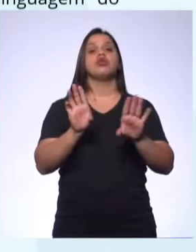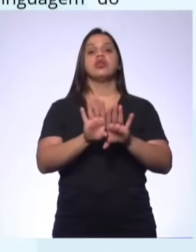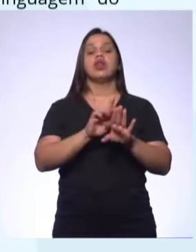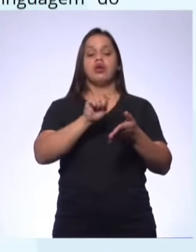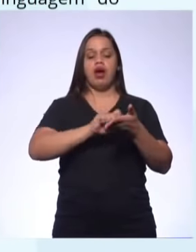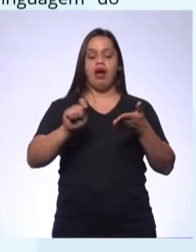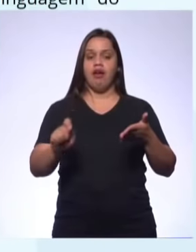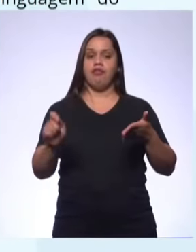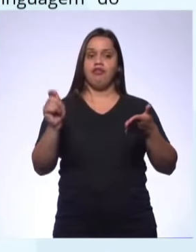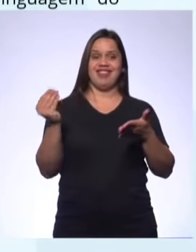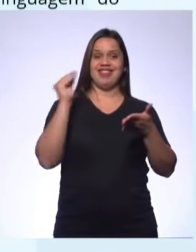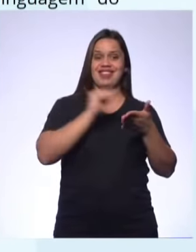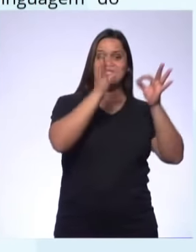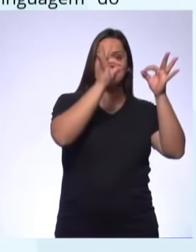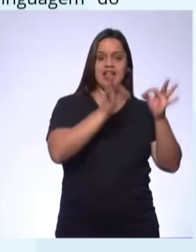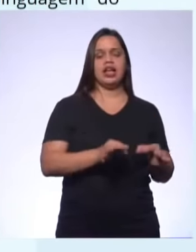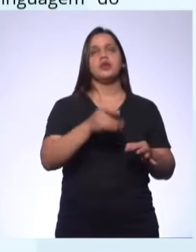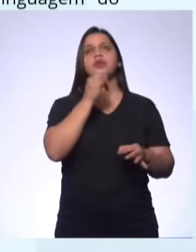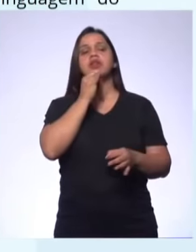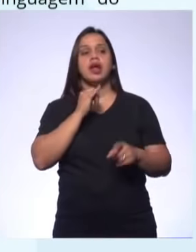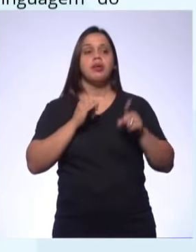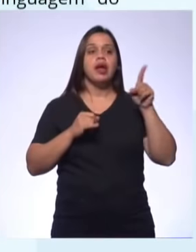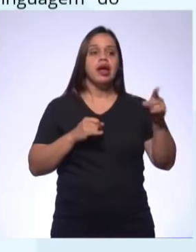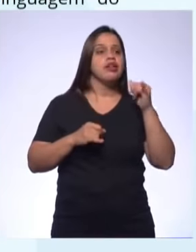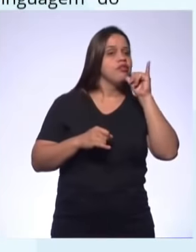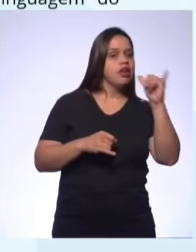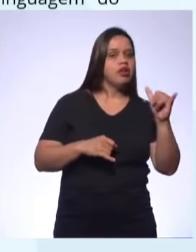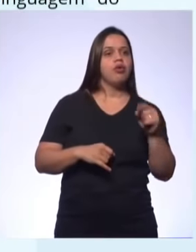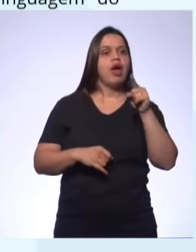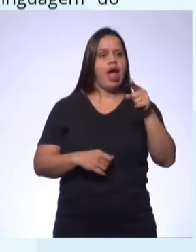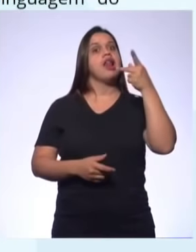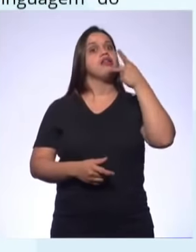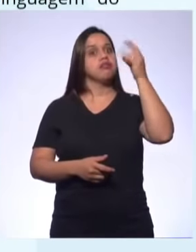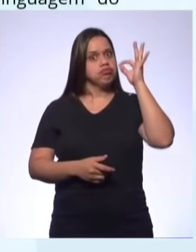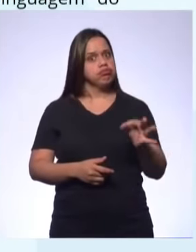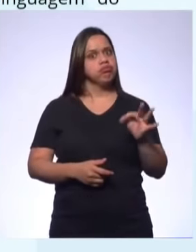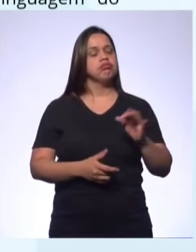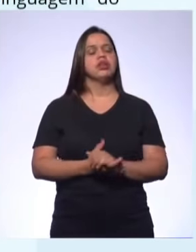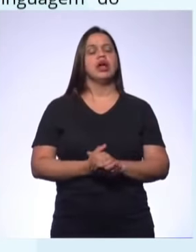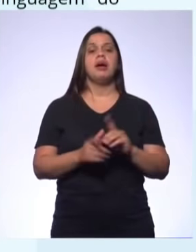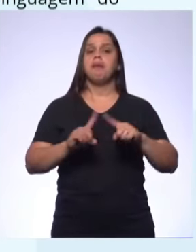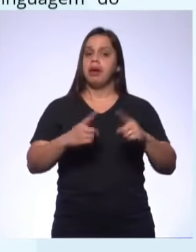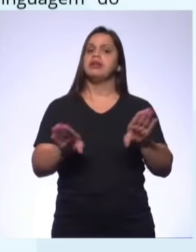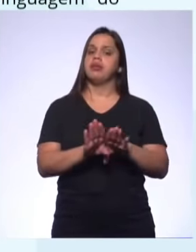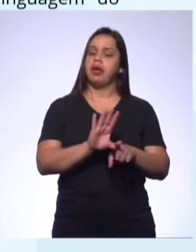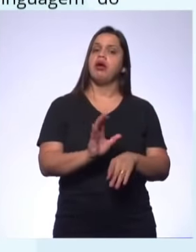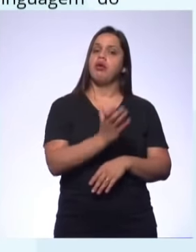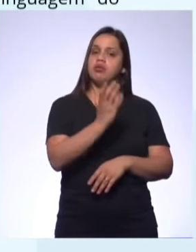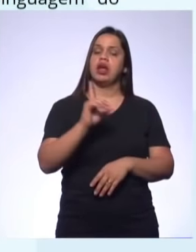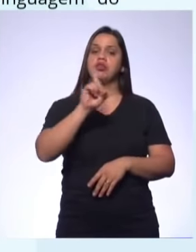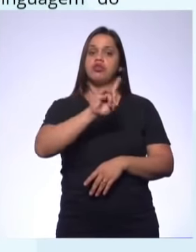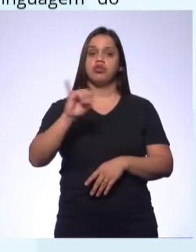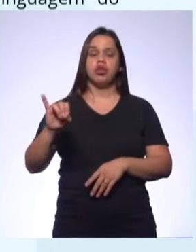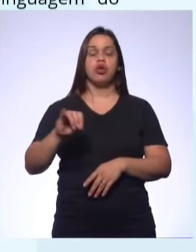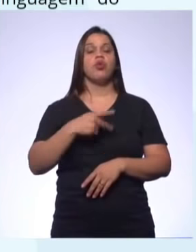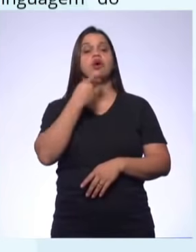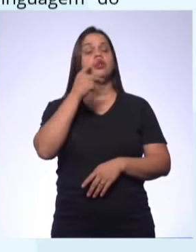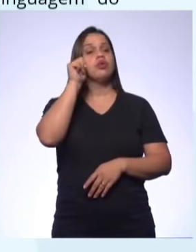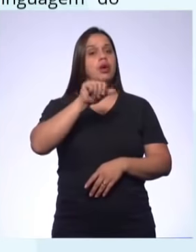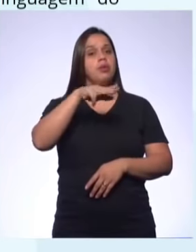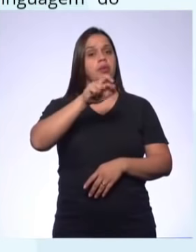né? Então, temos lá, ele disse, ela afirmou, mas também acontece sim no discurso indireto, quando Maria Angula